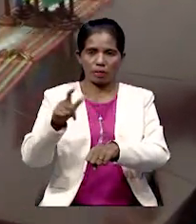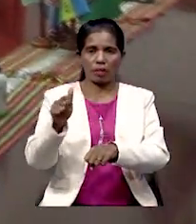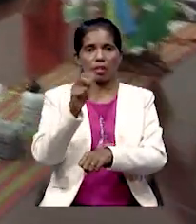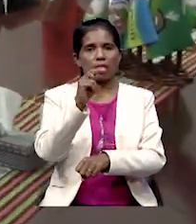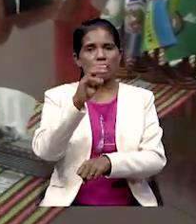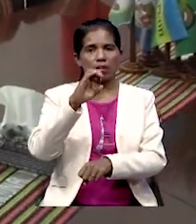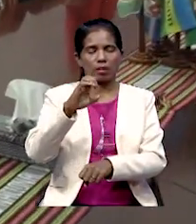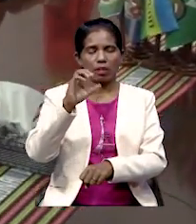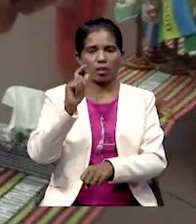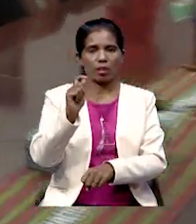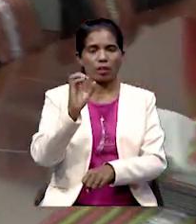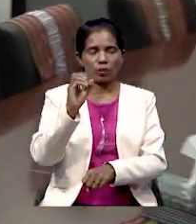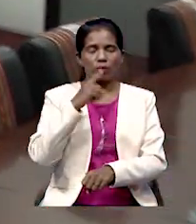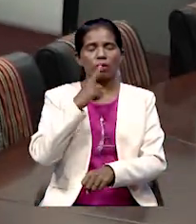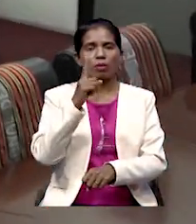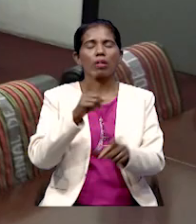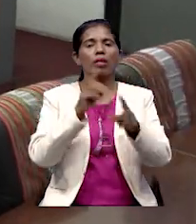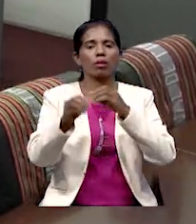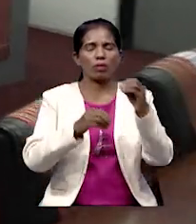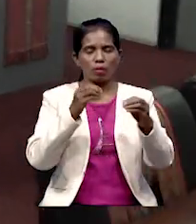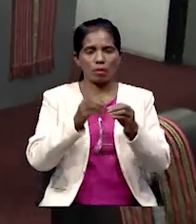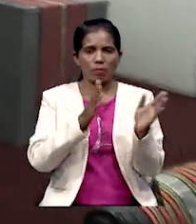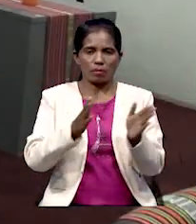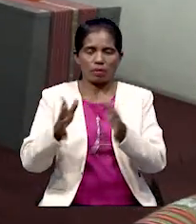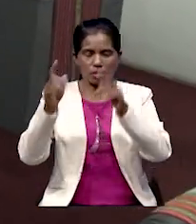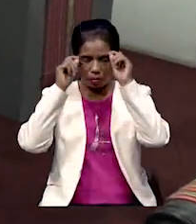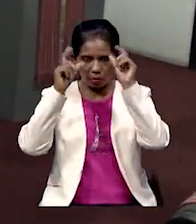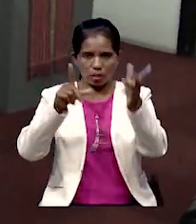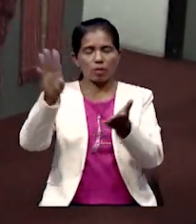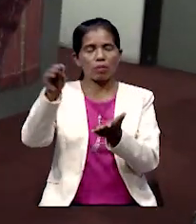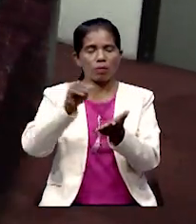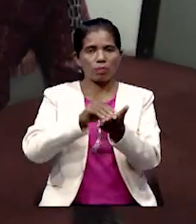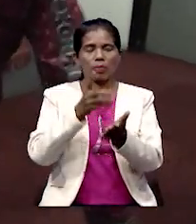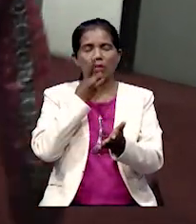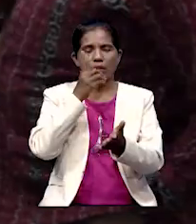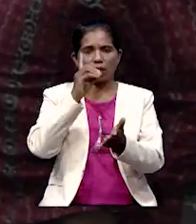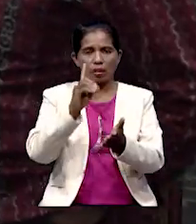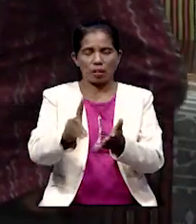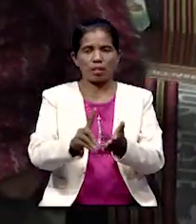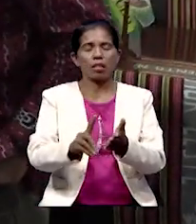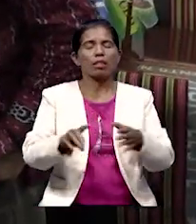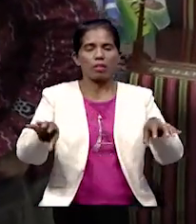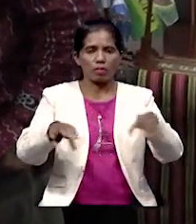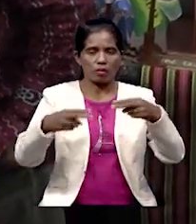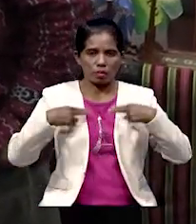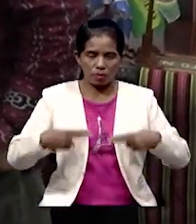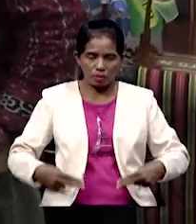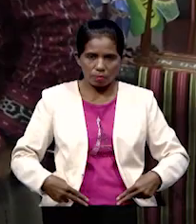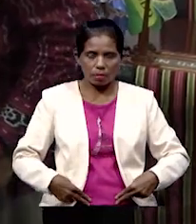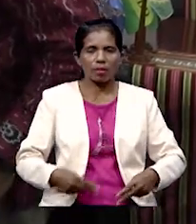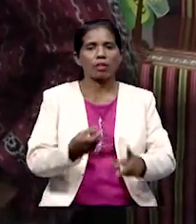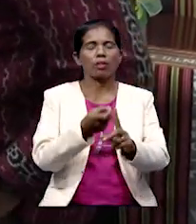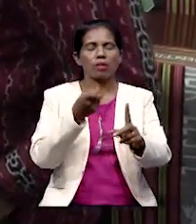hoje confirmou essa preparação Timor-Leste a adoptar a Declaração Fraternidade Humana. Nebe inicia